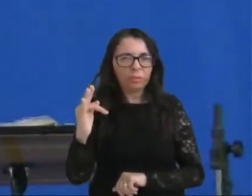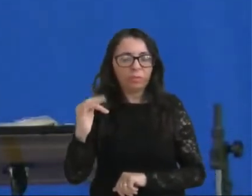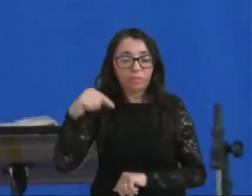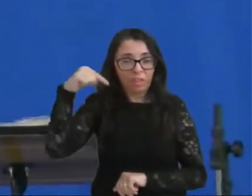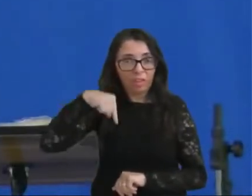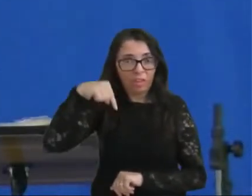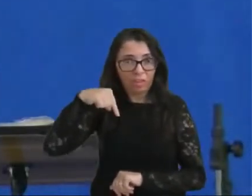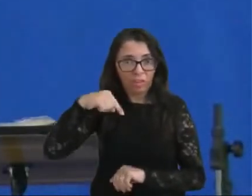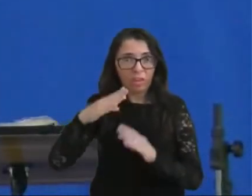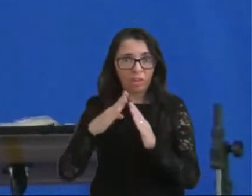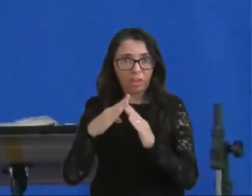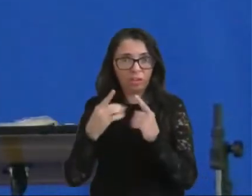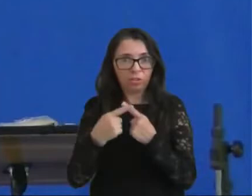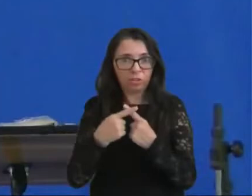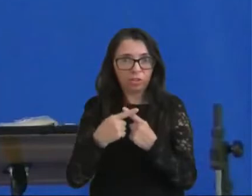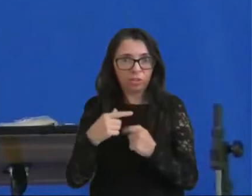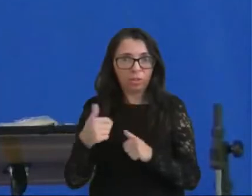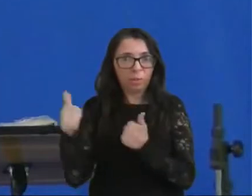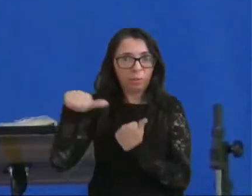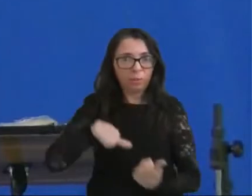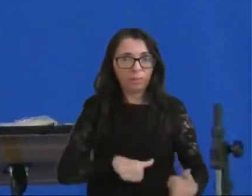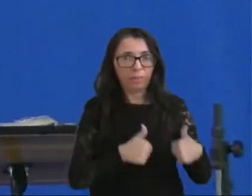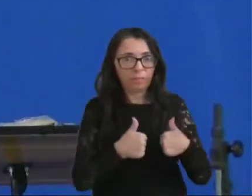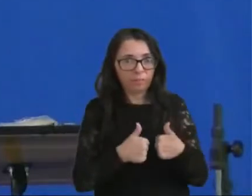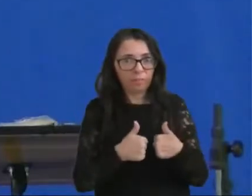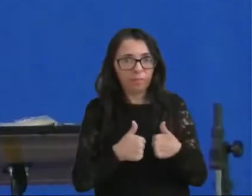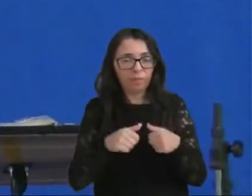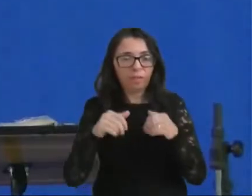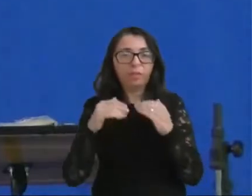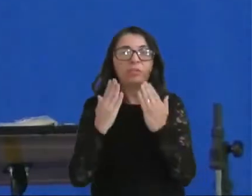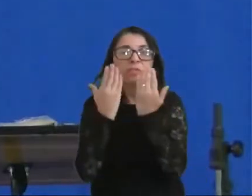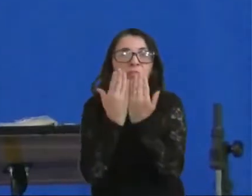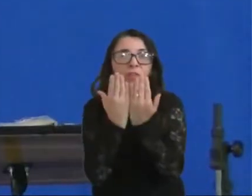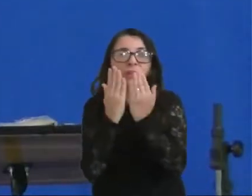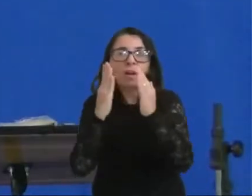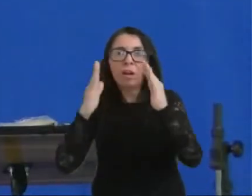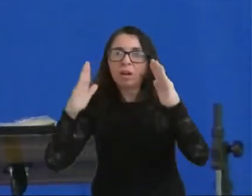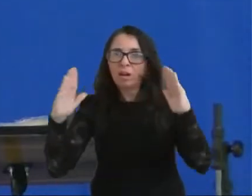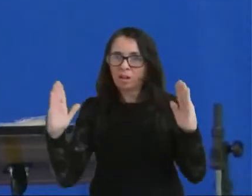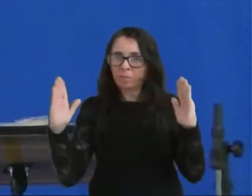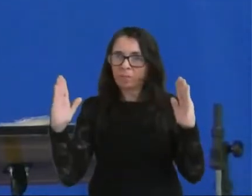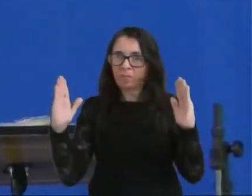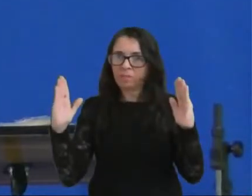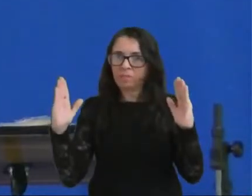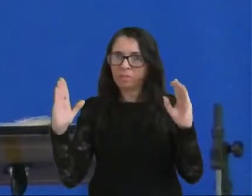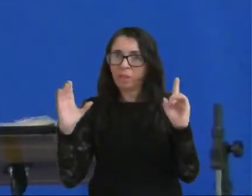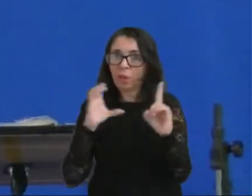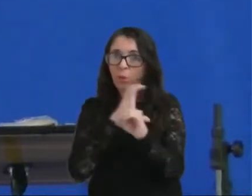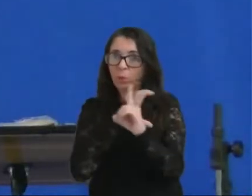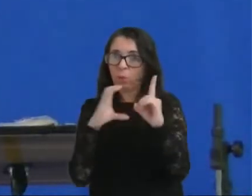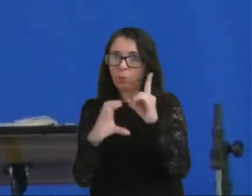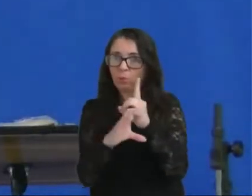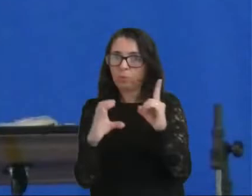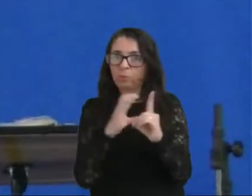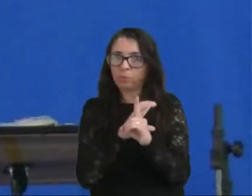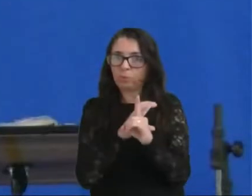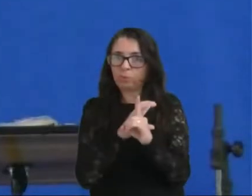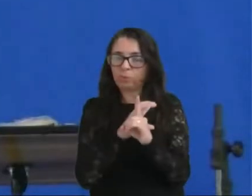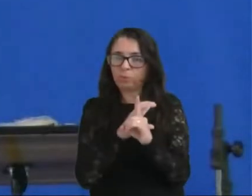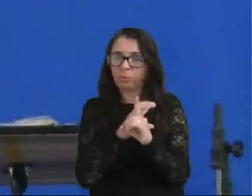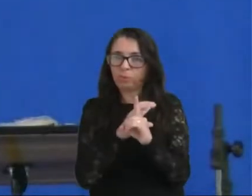é costume nosso de abraçar, de cumprimentar, de estarmos na porta lá conversando.